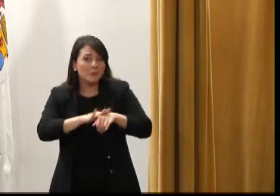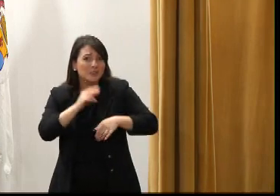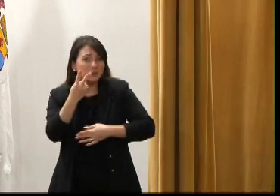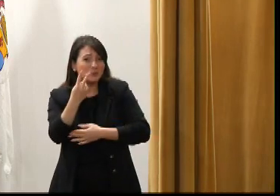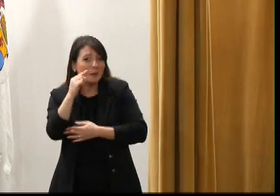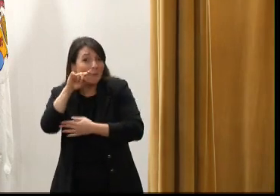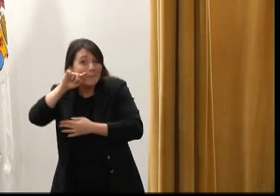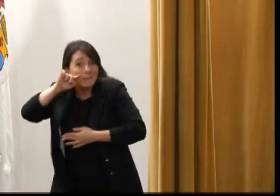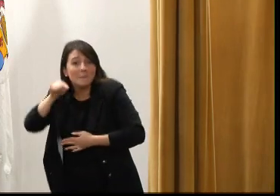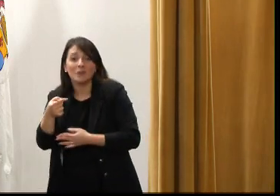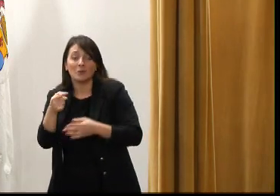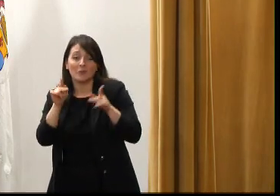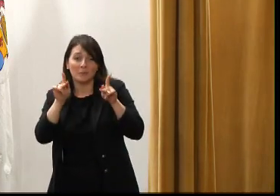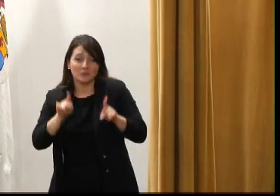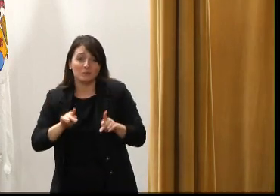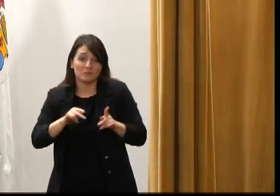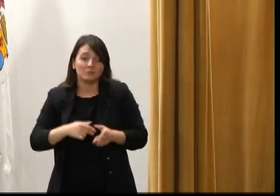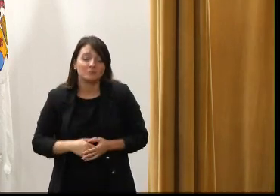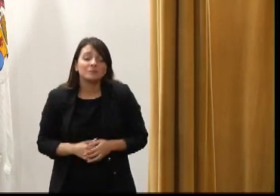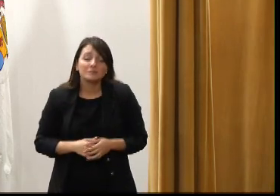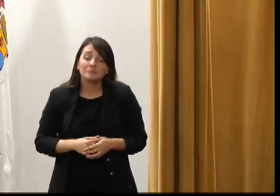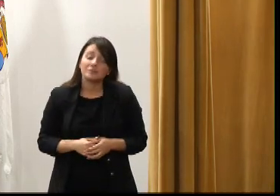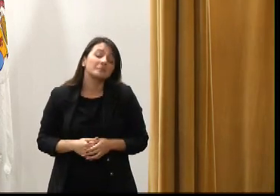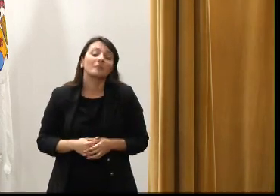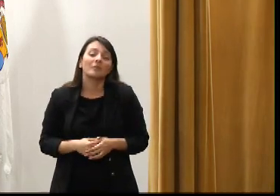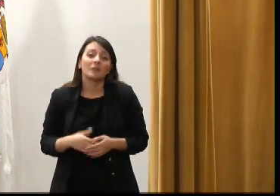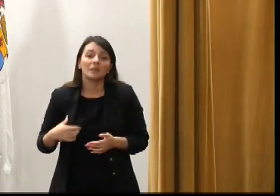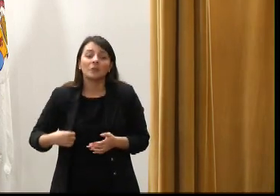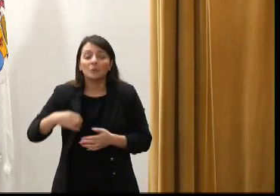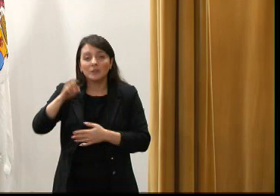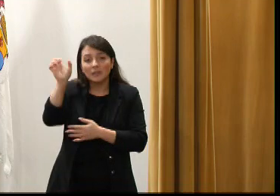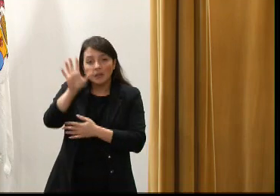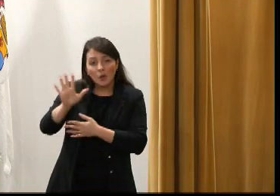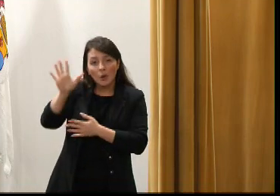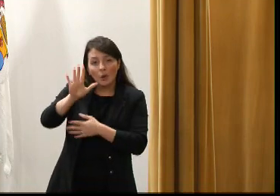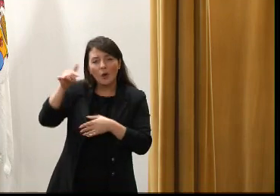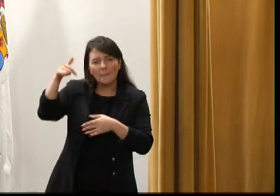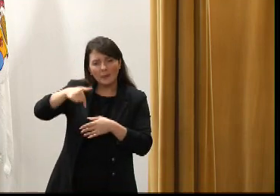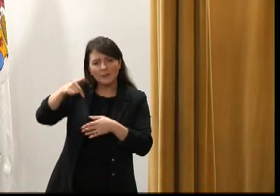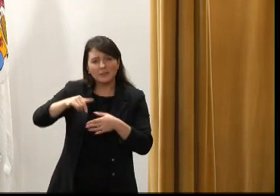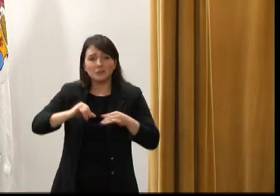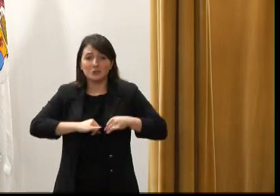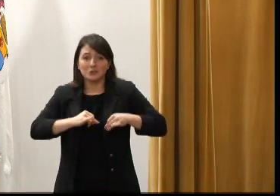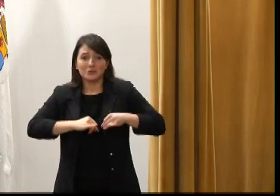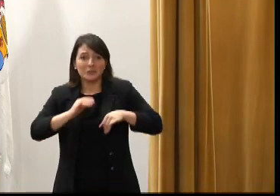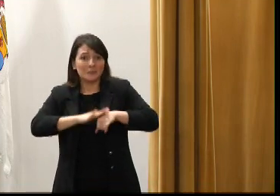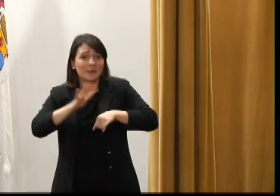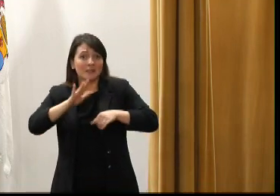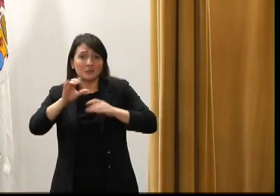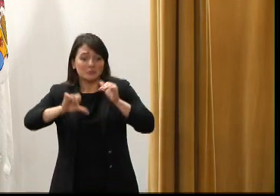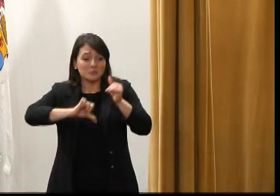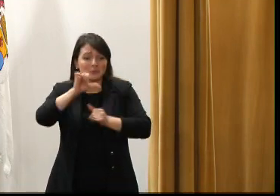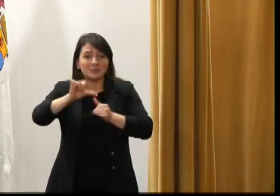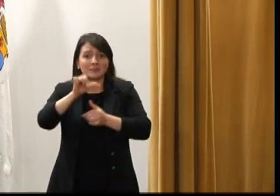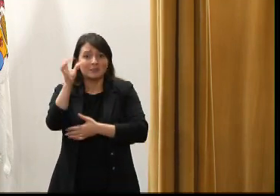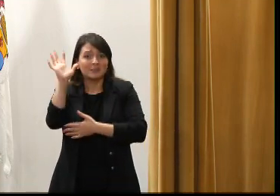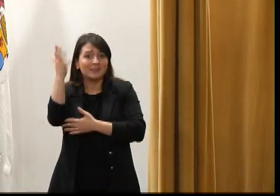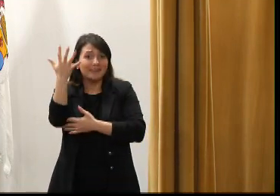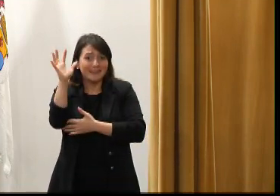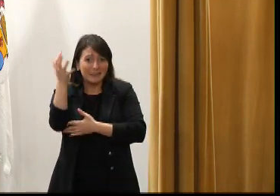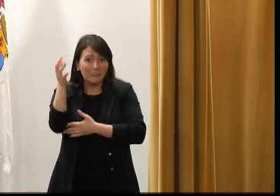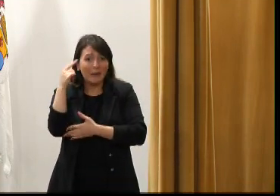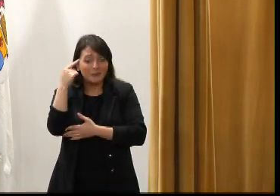pessoas. Essa é a questão que está na Europa, que eles vão sofrer mais com as mudanças climáticas do hemisfério norte do que